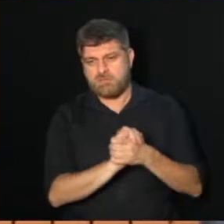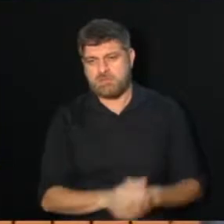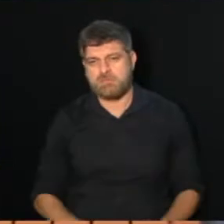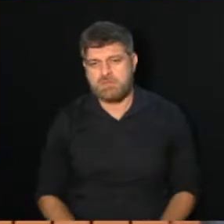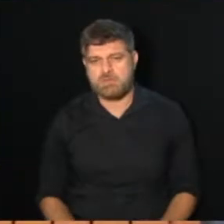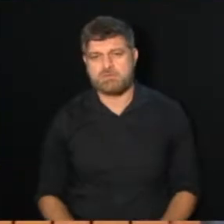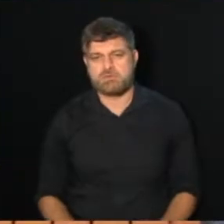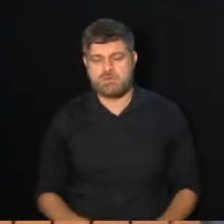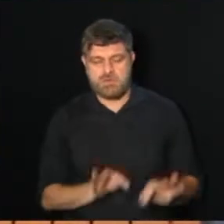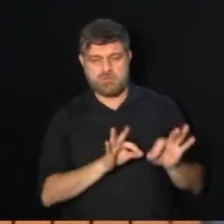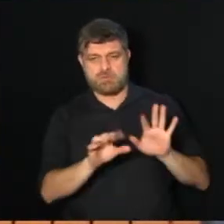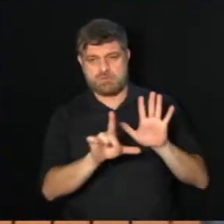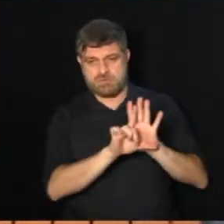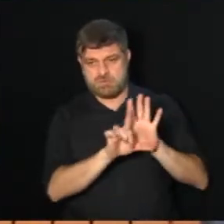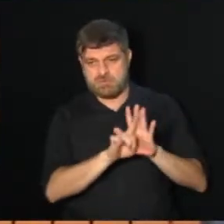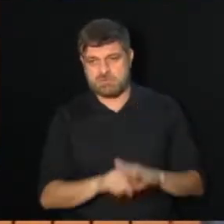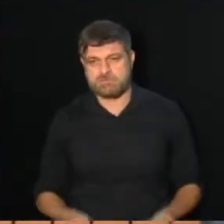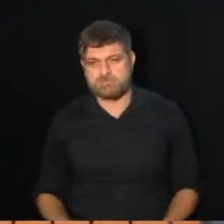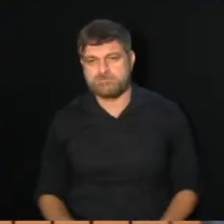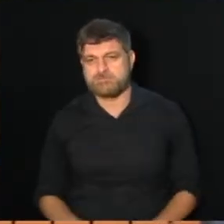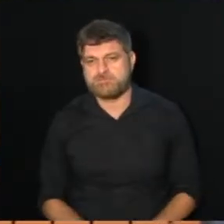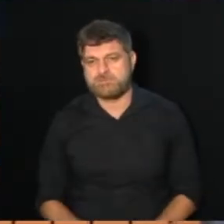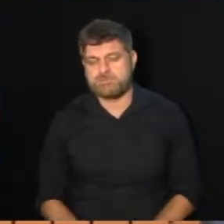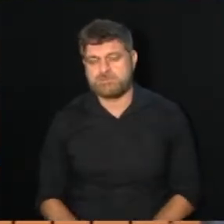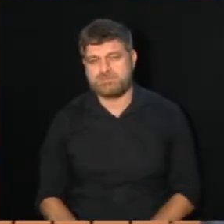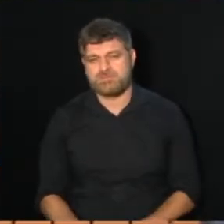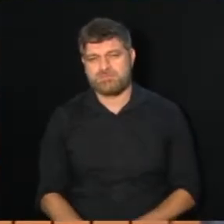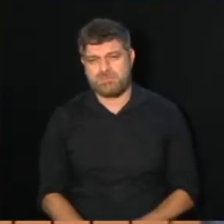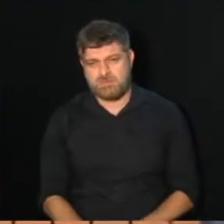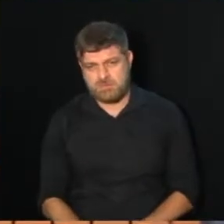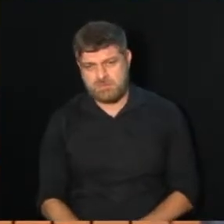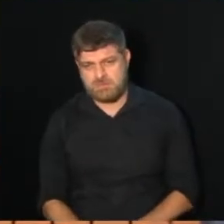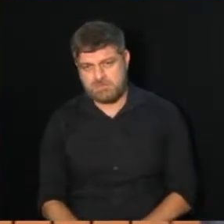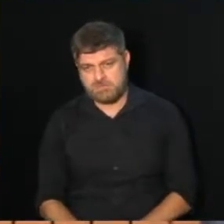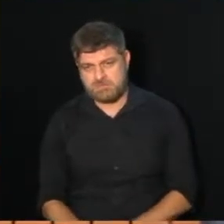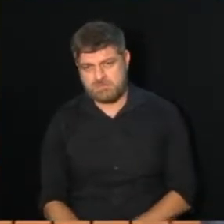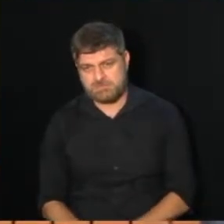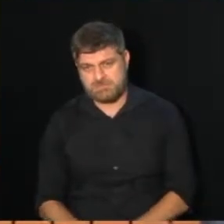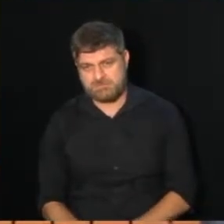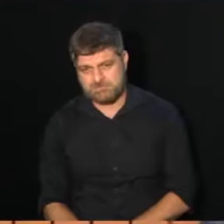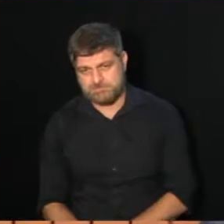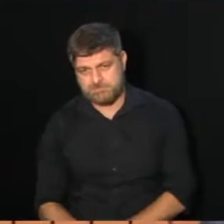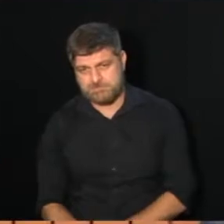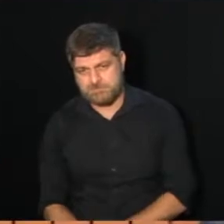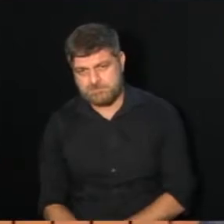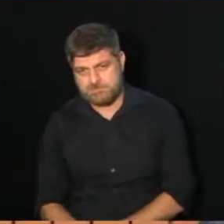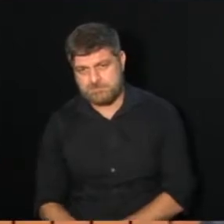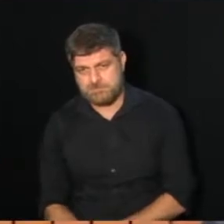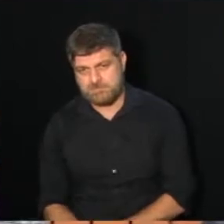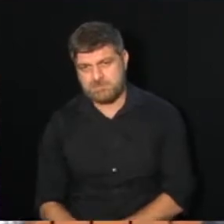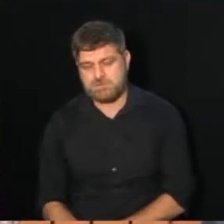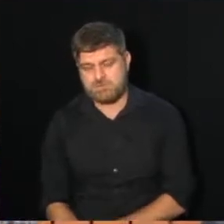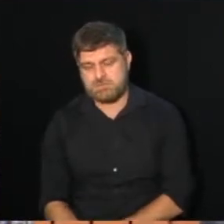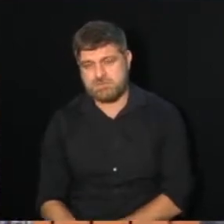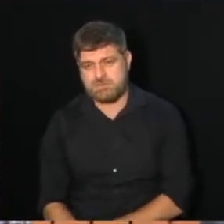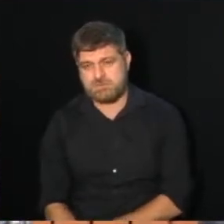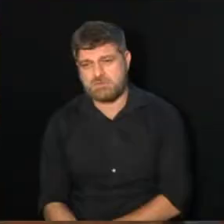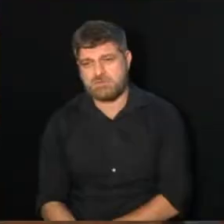a esse projeto e feito as minhas considerações. Eu passo ao vereador Luiz Carlos Rossini e, na sequência, ao doutor Marcelo.